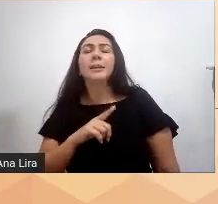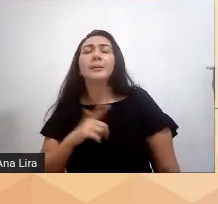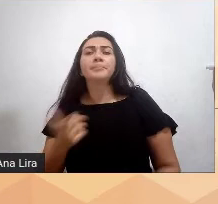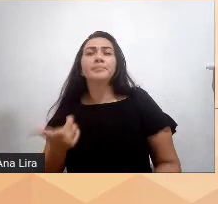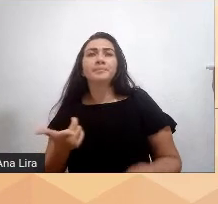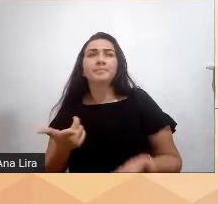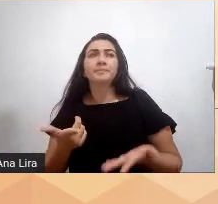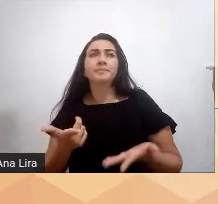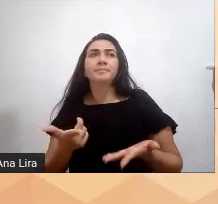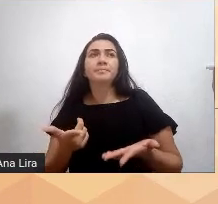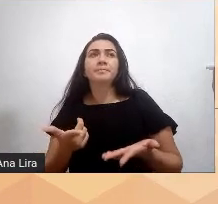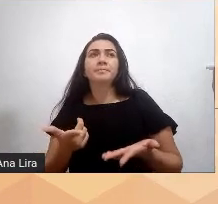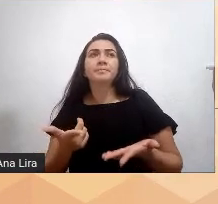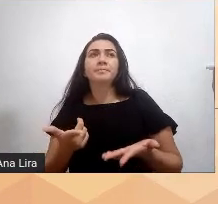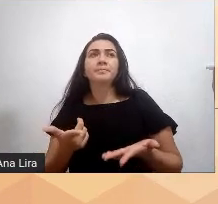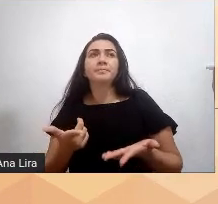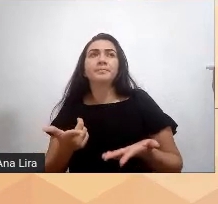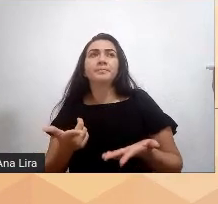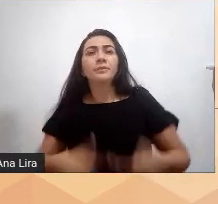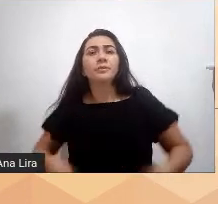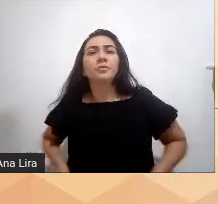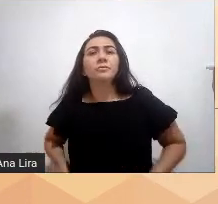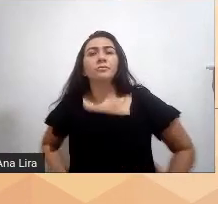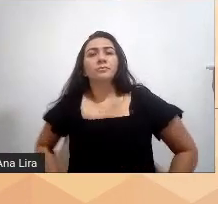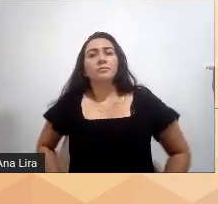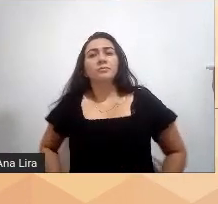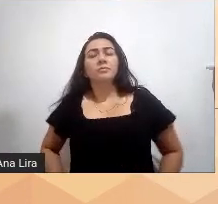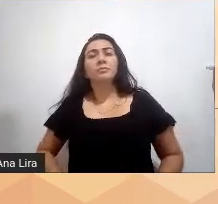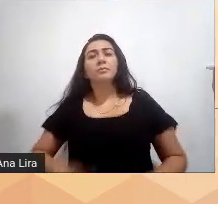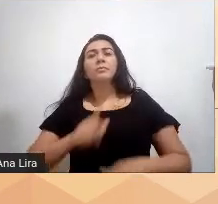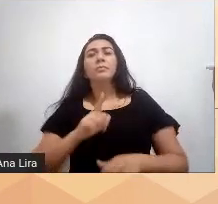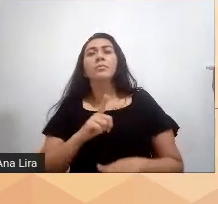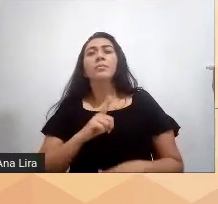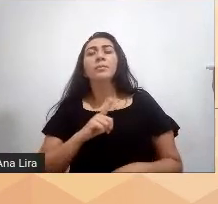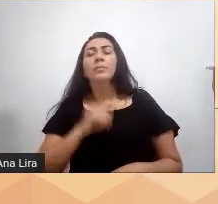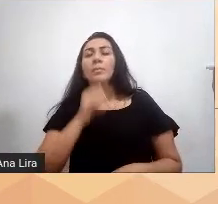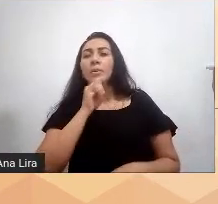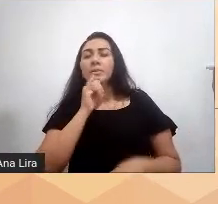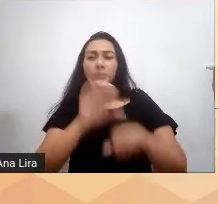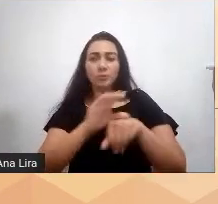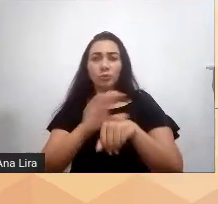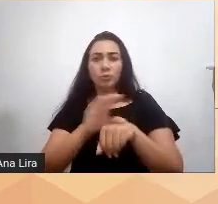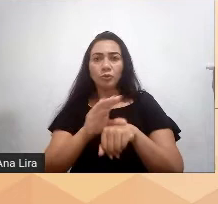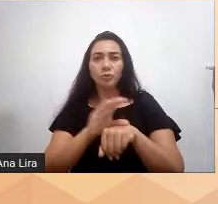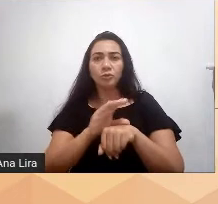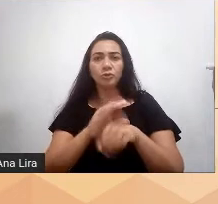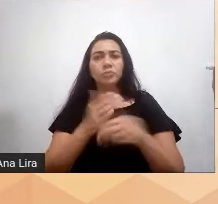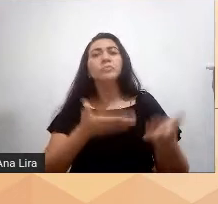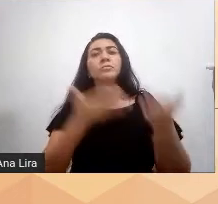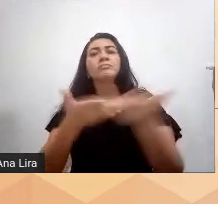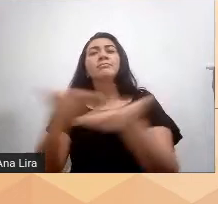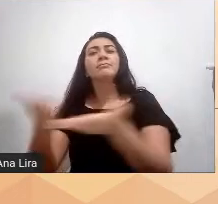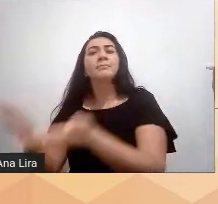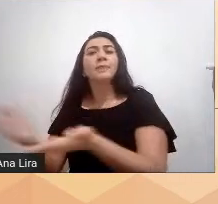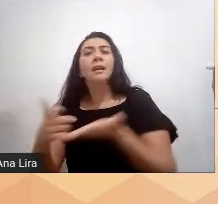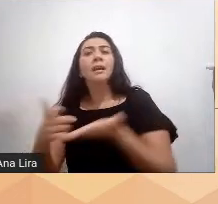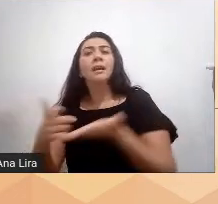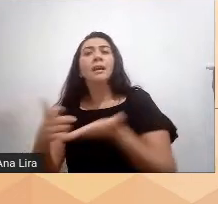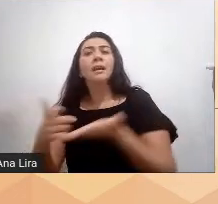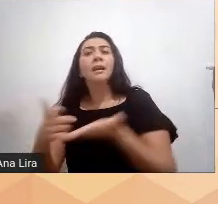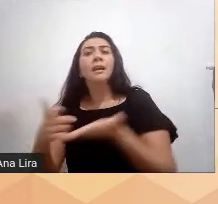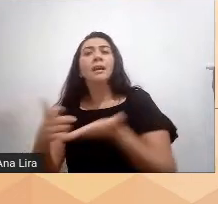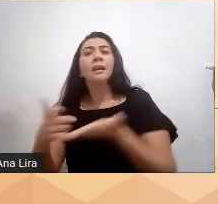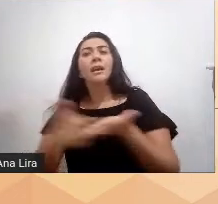pessoa com deficiência física, o local onde vai estar sendo essa oficina já tem que ser um local acessível. Já tem que saber se